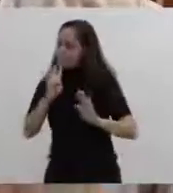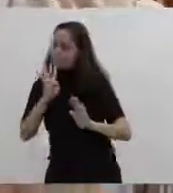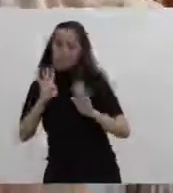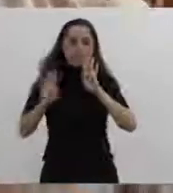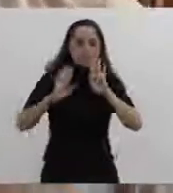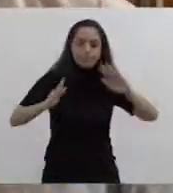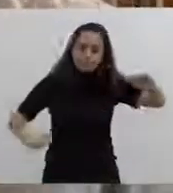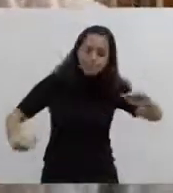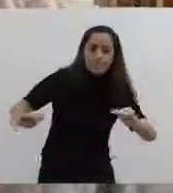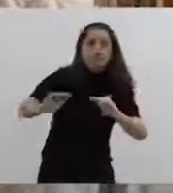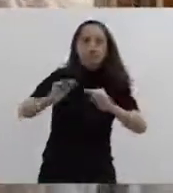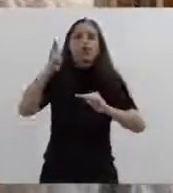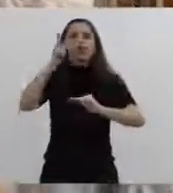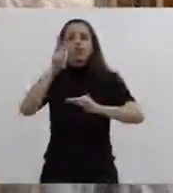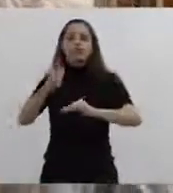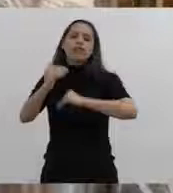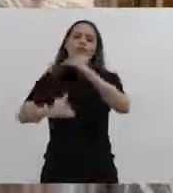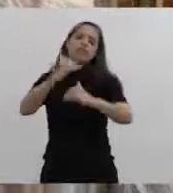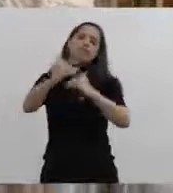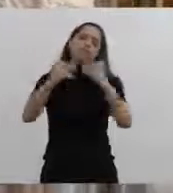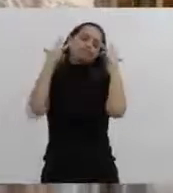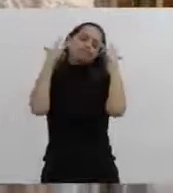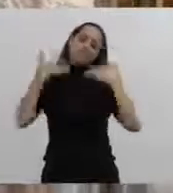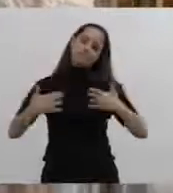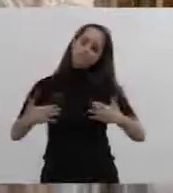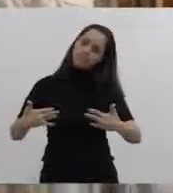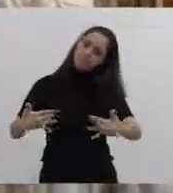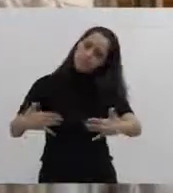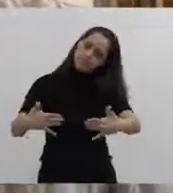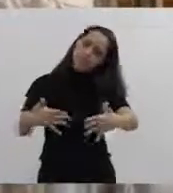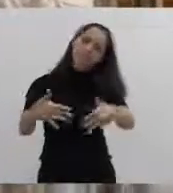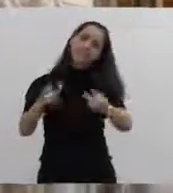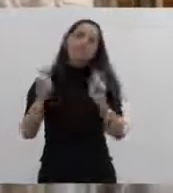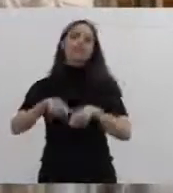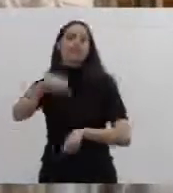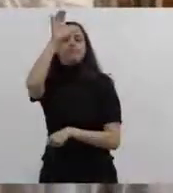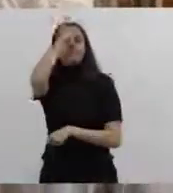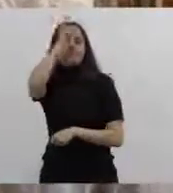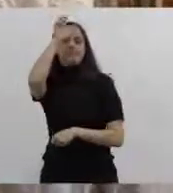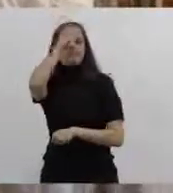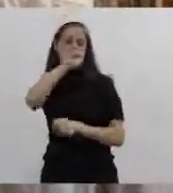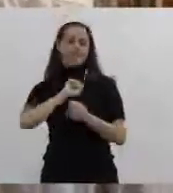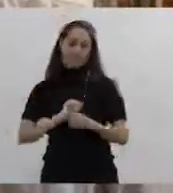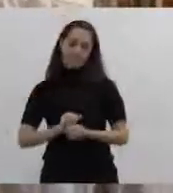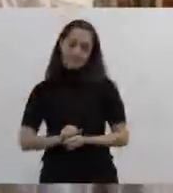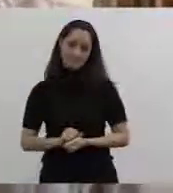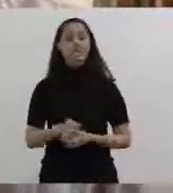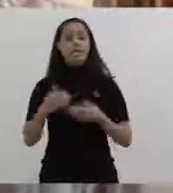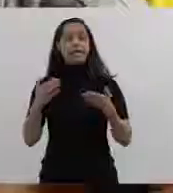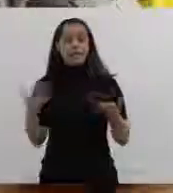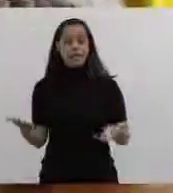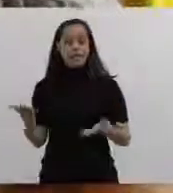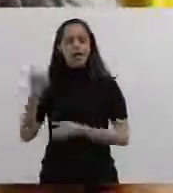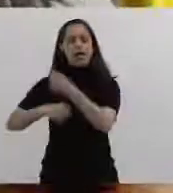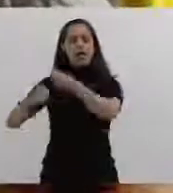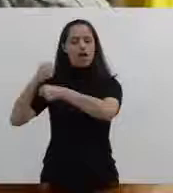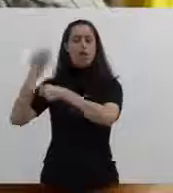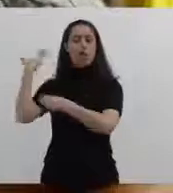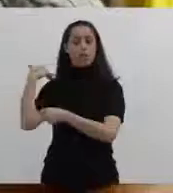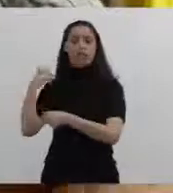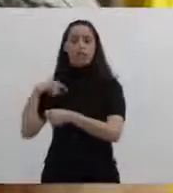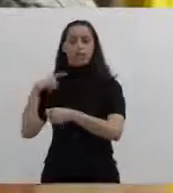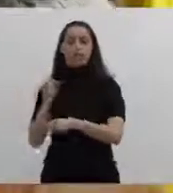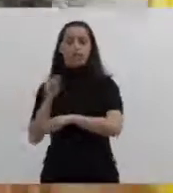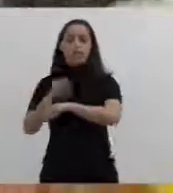O que o professor integrador pode fazer é uma adaptação curricular para a criança e trabalhar com o docente, vendo como esse estudante poderá obter